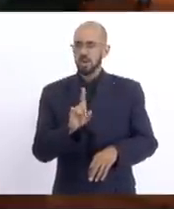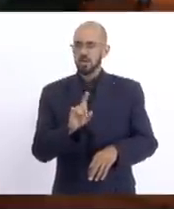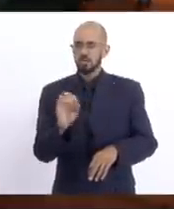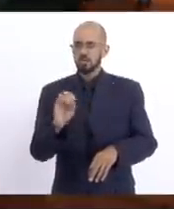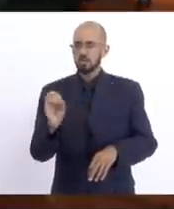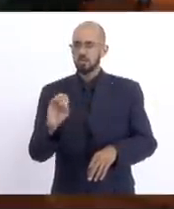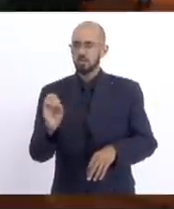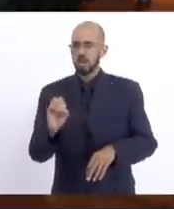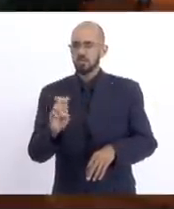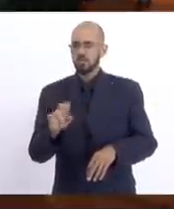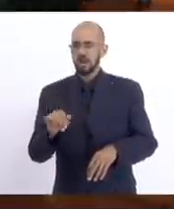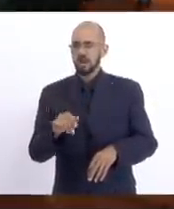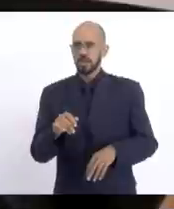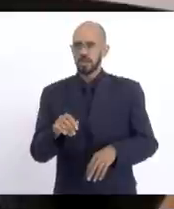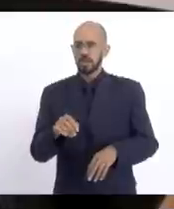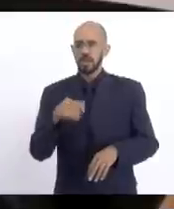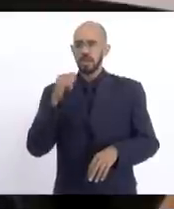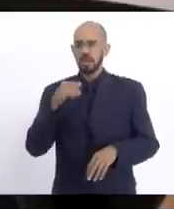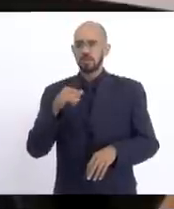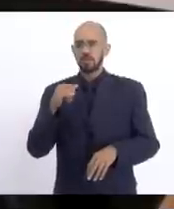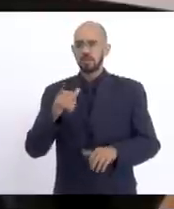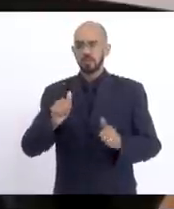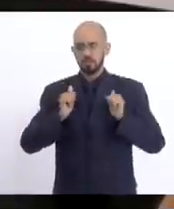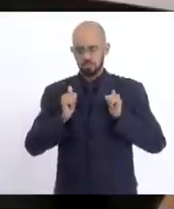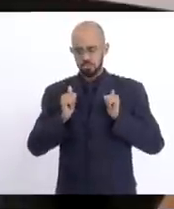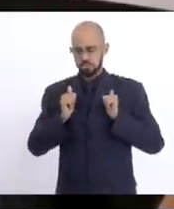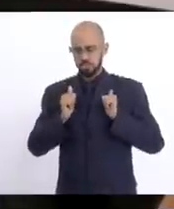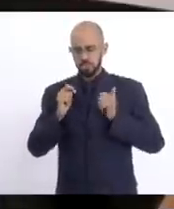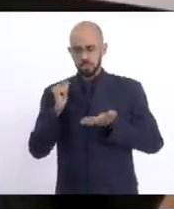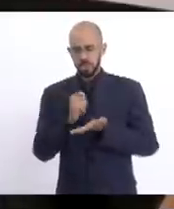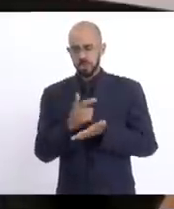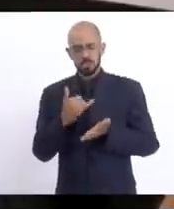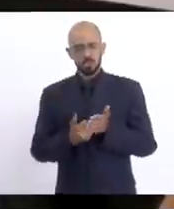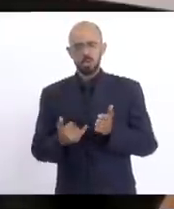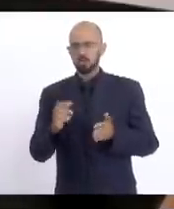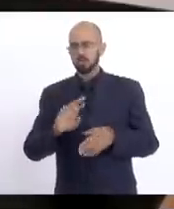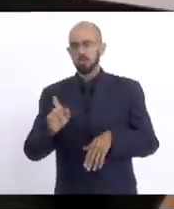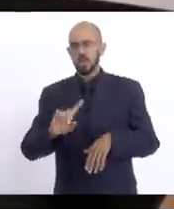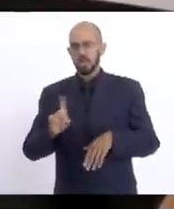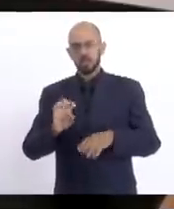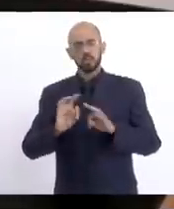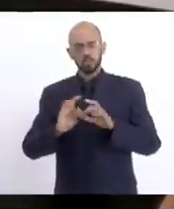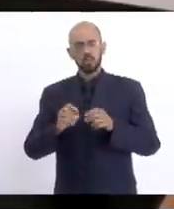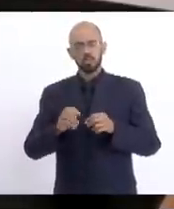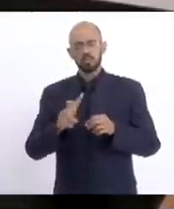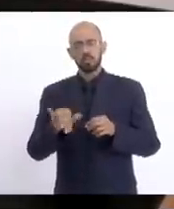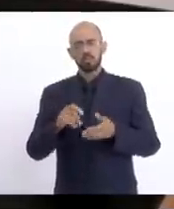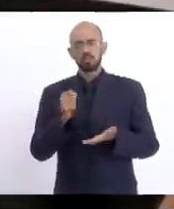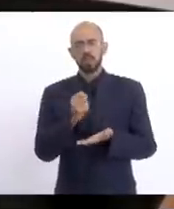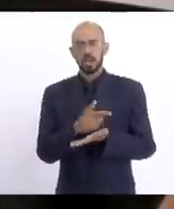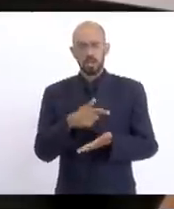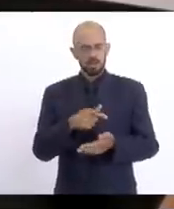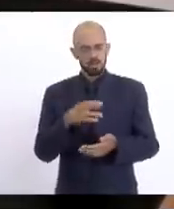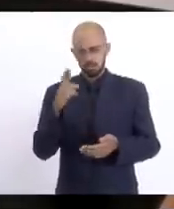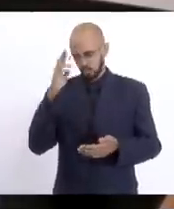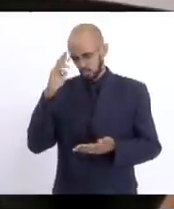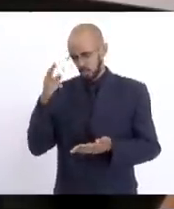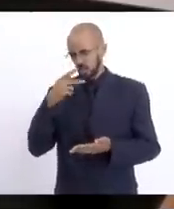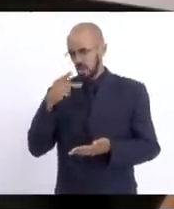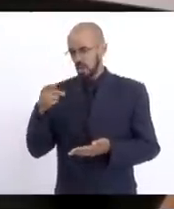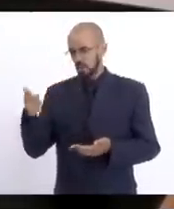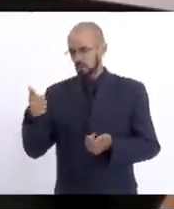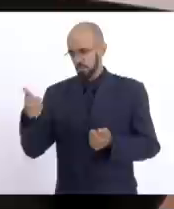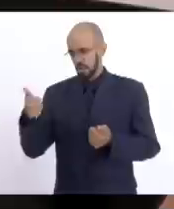vai retardar o fluxo de caixa da Fazenda. Todo mundo vai pagar seu imposto. E o senhor falou muito bem, presidente,